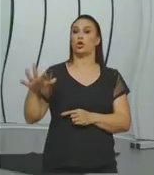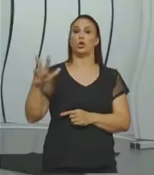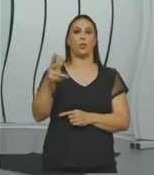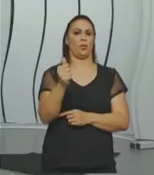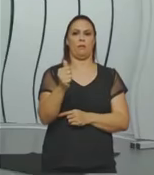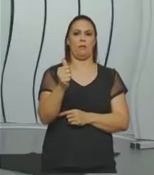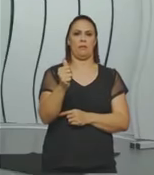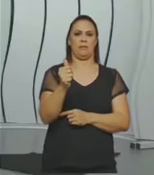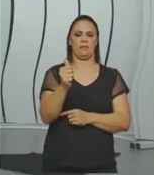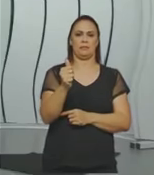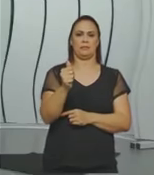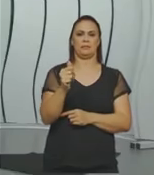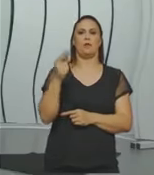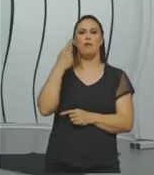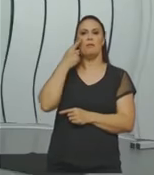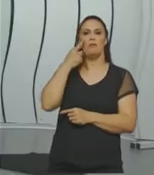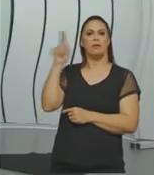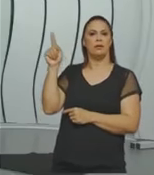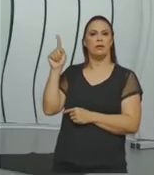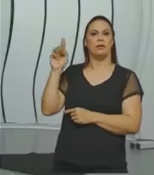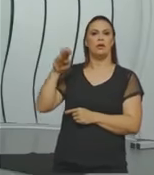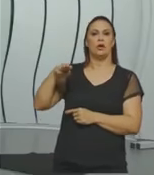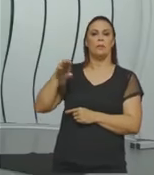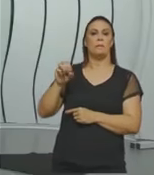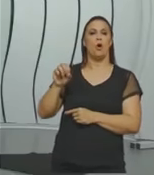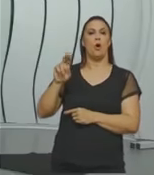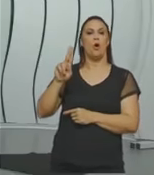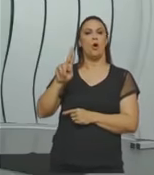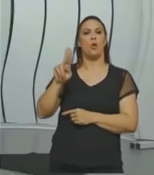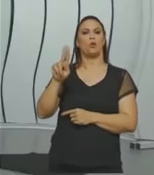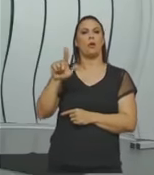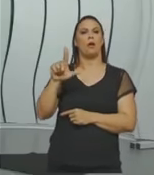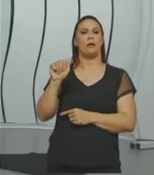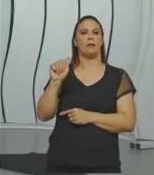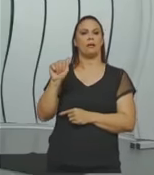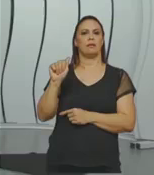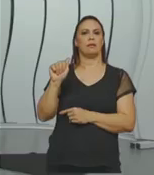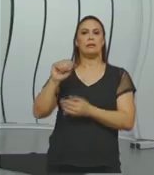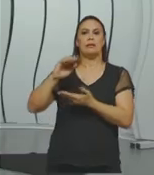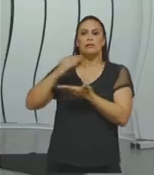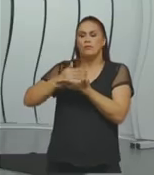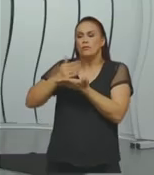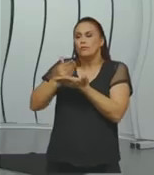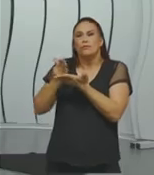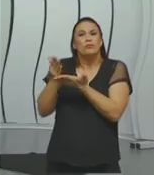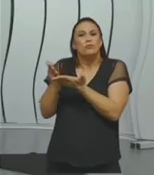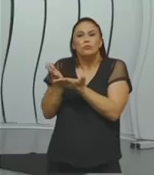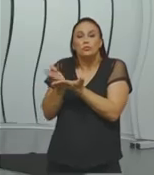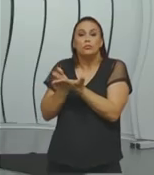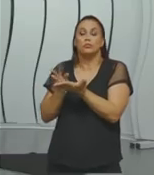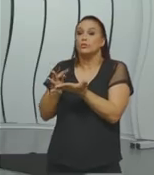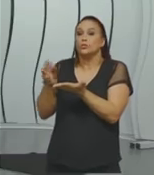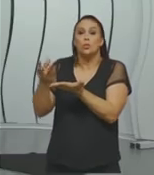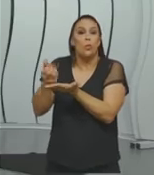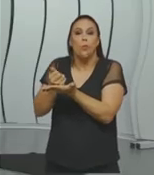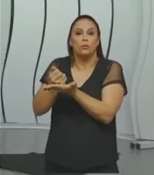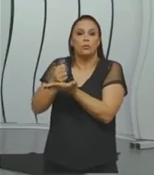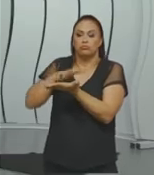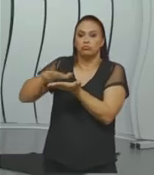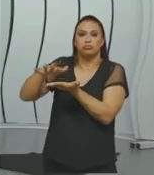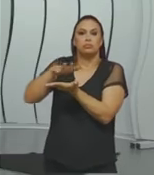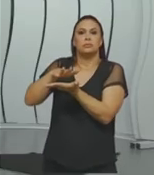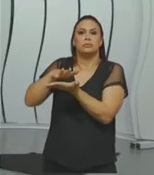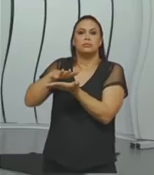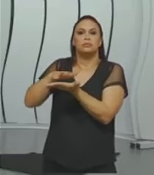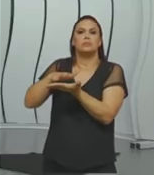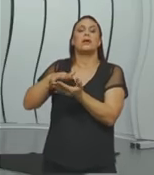tudo. A blástula, ó, vai possuir uma cavidade interna que nós chamamos de blastocela,